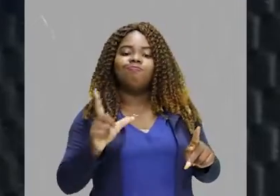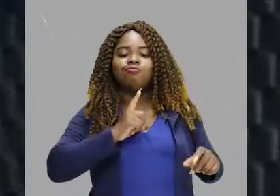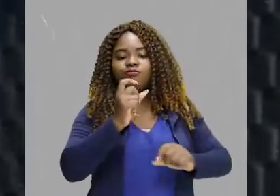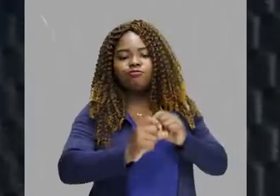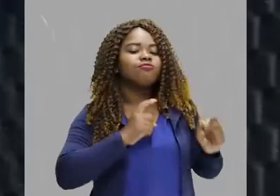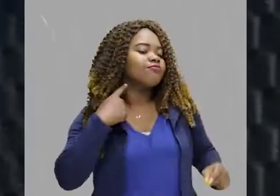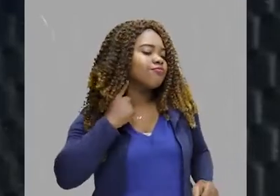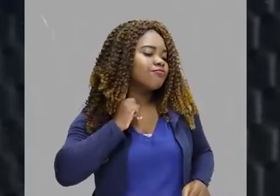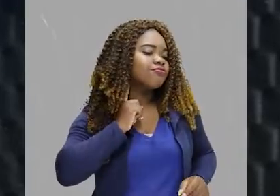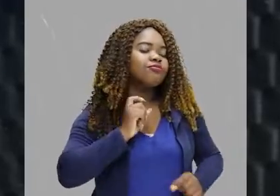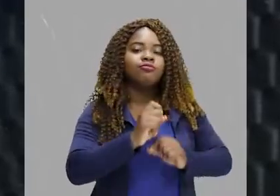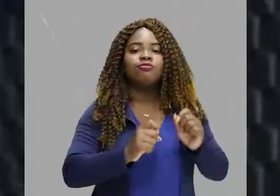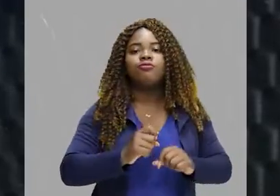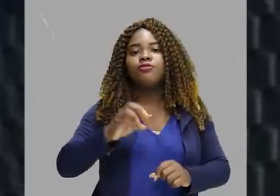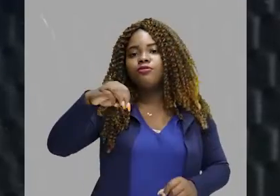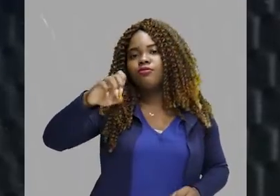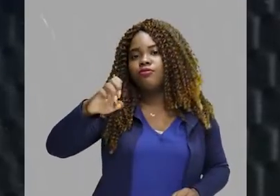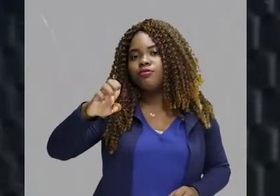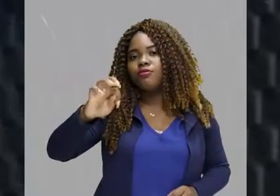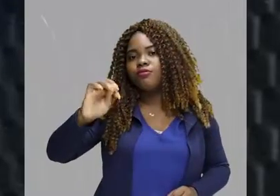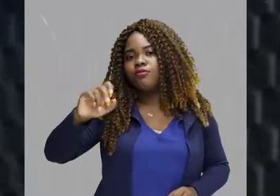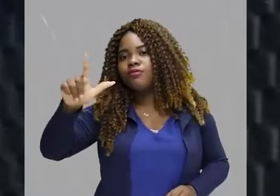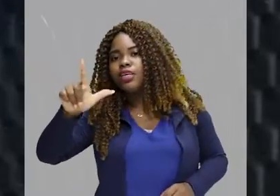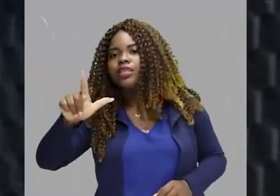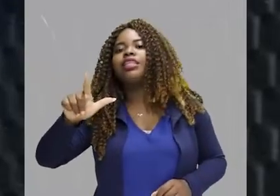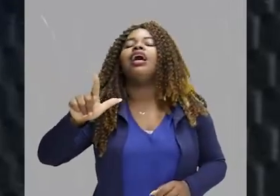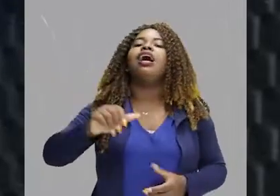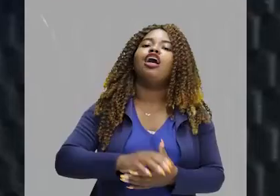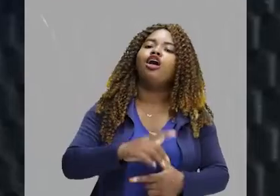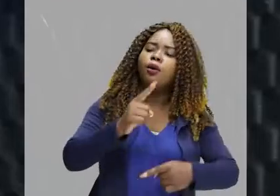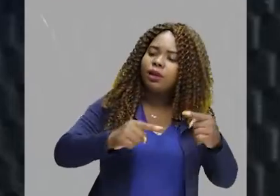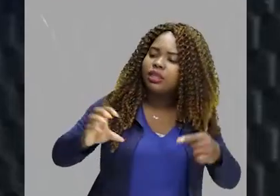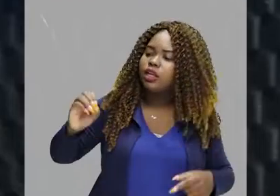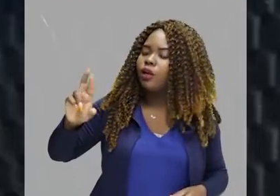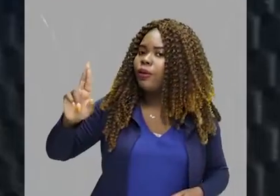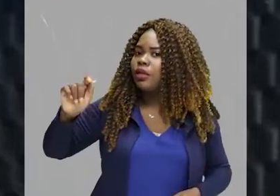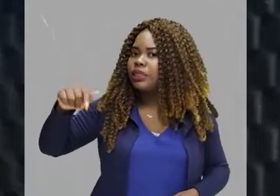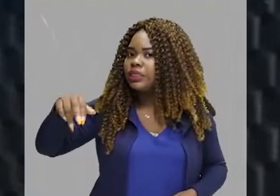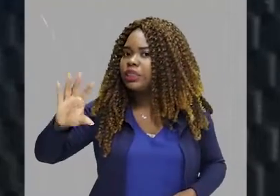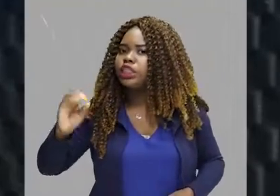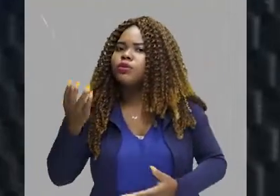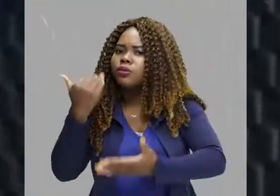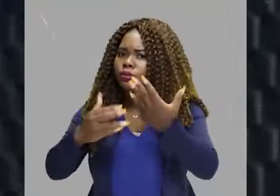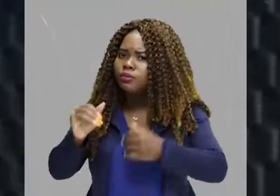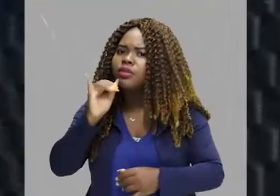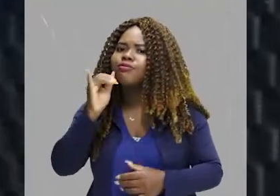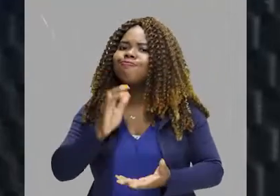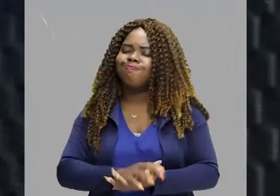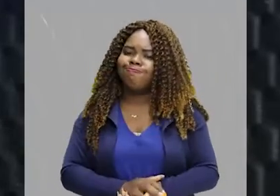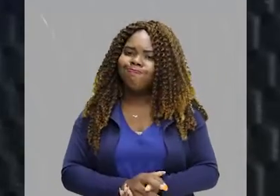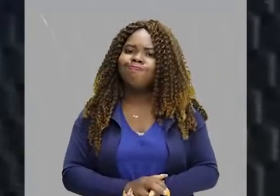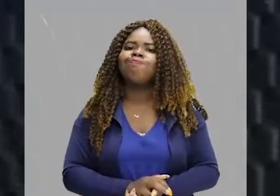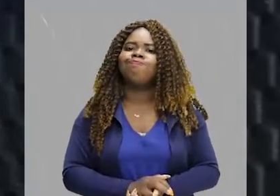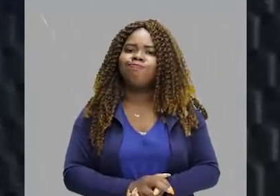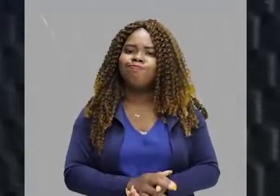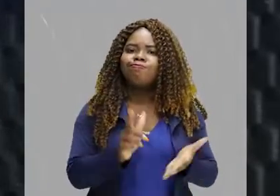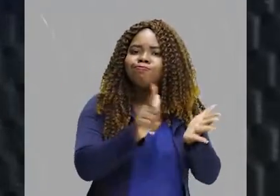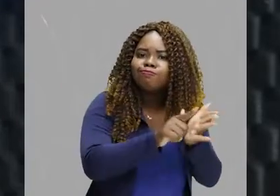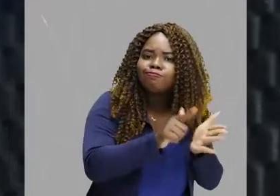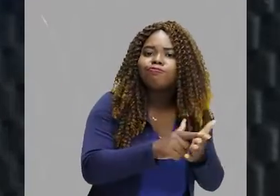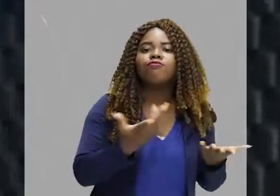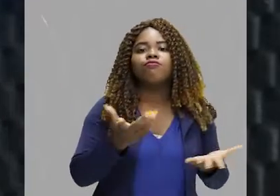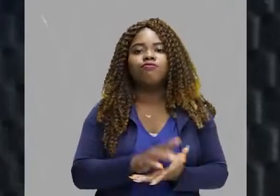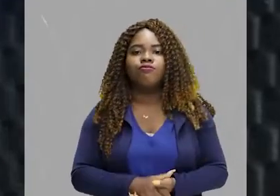de metal, de material orgânico, comida, né, de plástico, papel. Então, pois é, comece fazendo isso, se você não